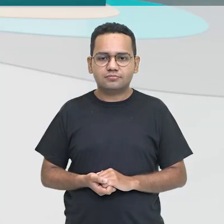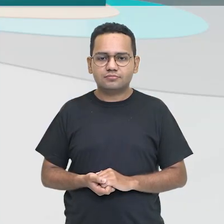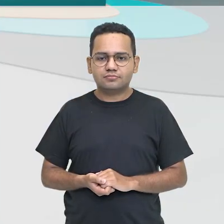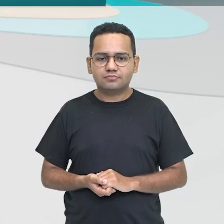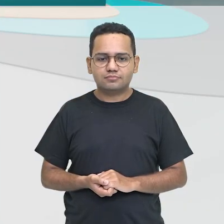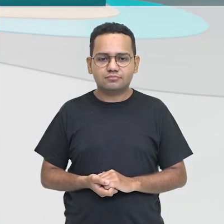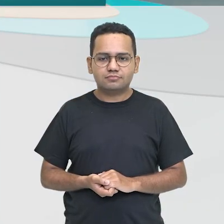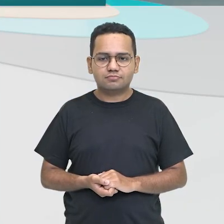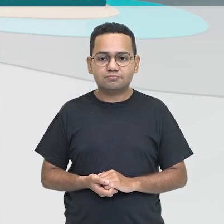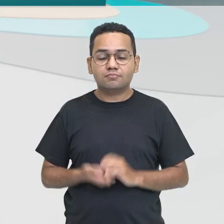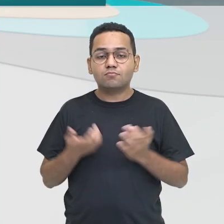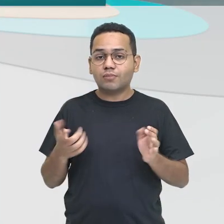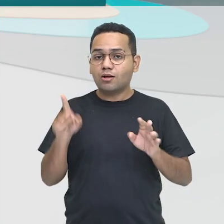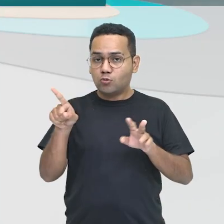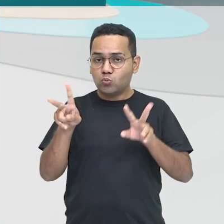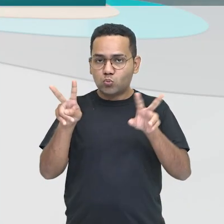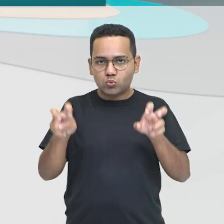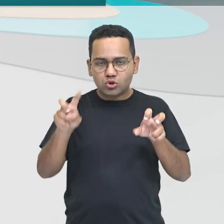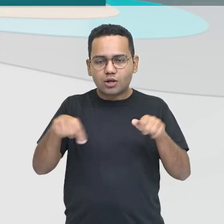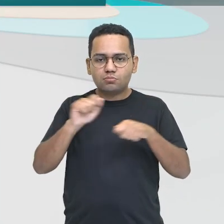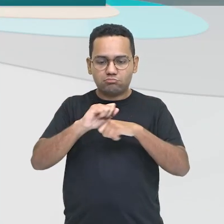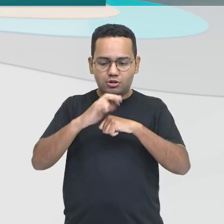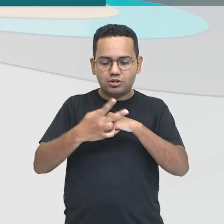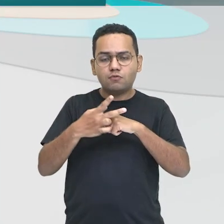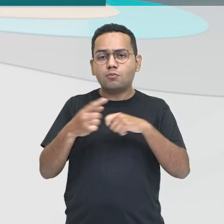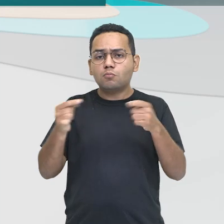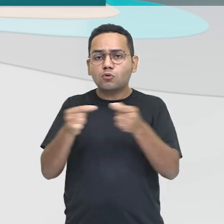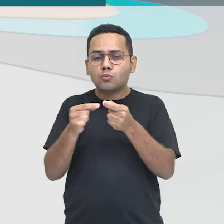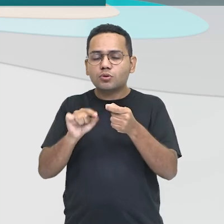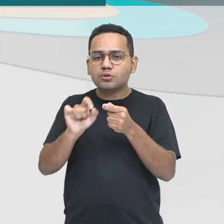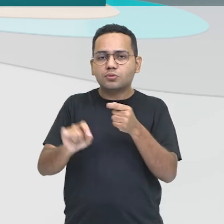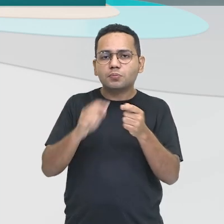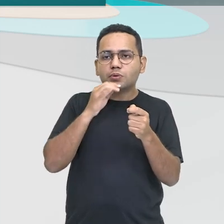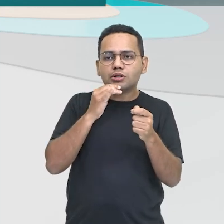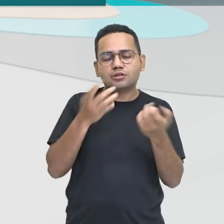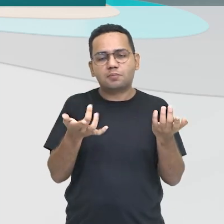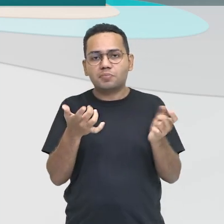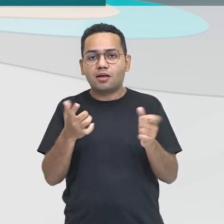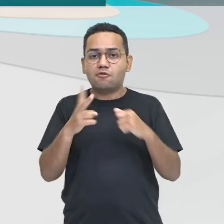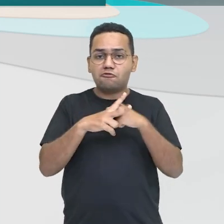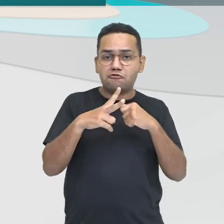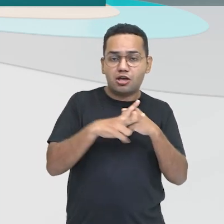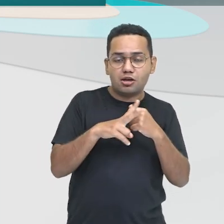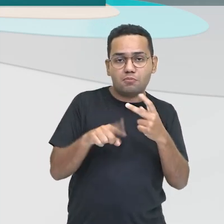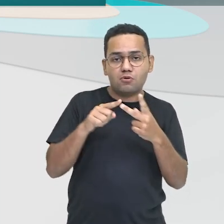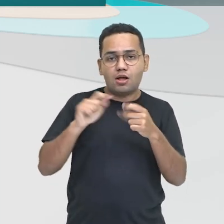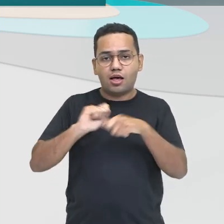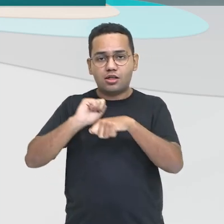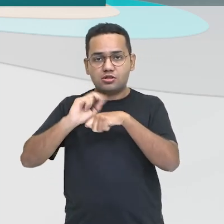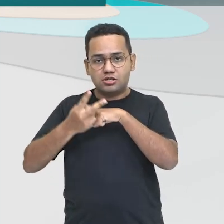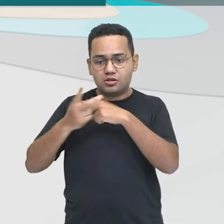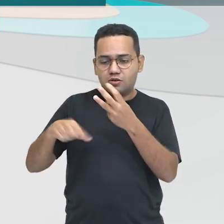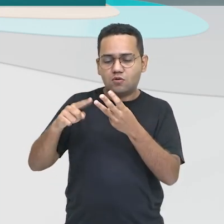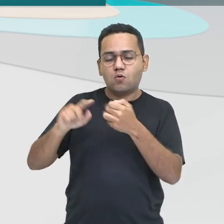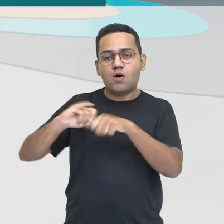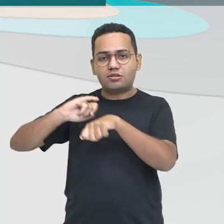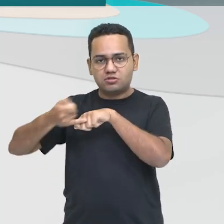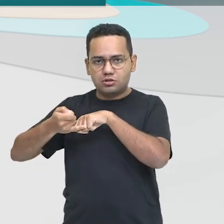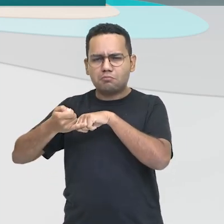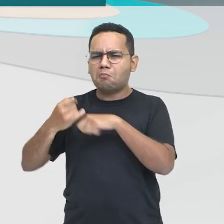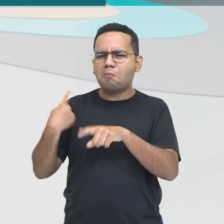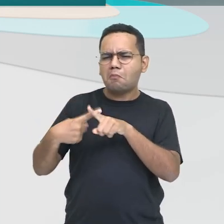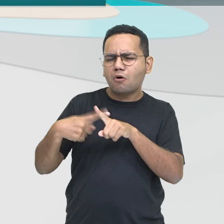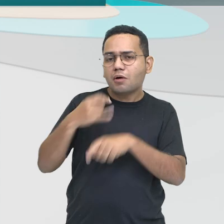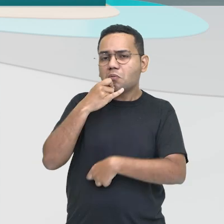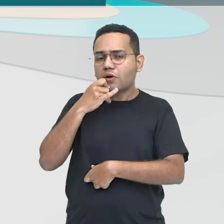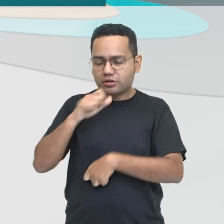Então, os advérbios, eles têm essa função, né, de conectar verbos, adjetivos e advérbios. Na verdade, não é conectar, ele vai modificar, ele vai passar uma